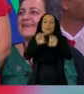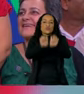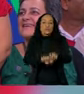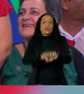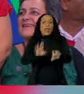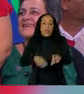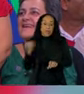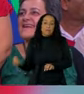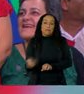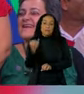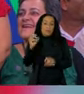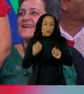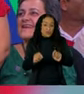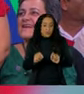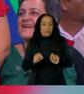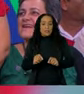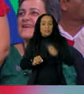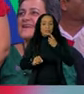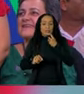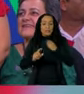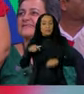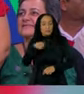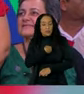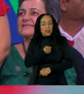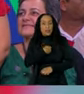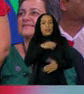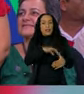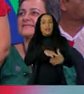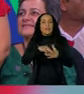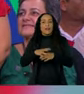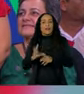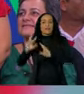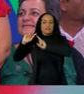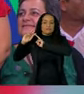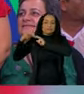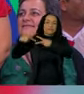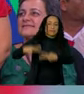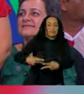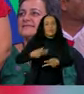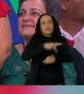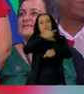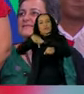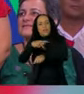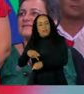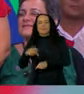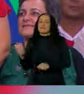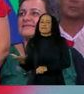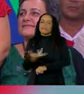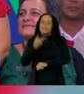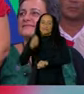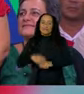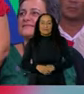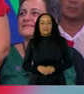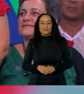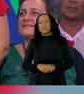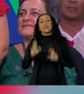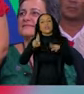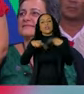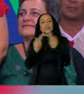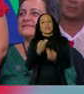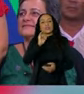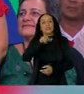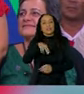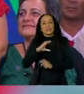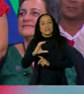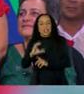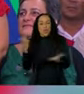e a importância, presidente, para que a gente leve esse legado para outros países é fantástica. Na reunião do INC que a